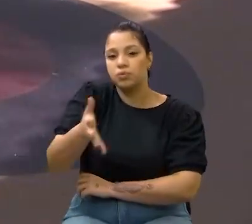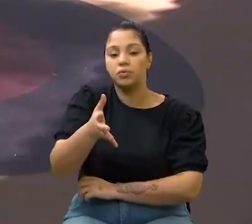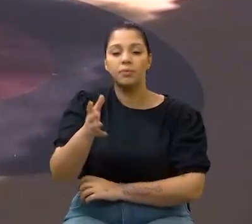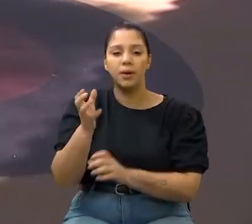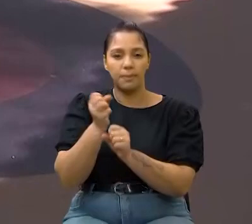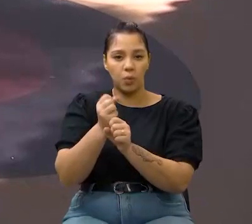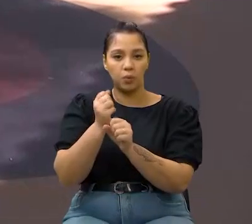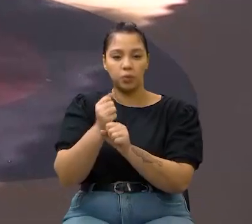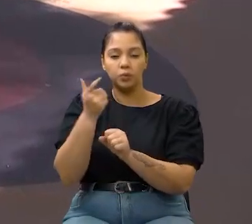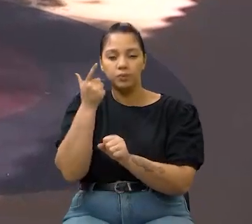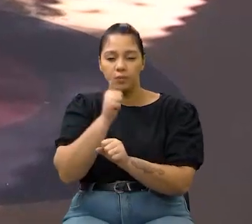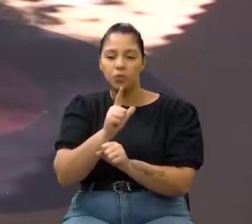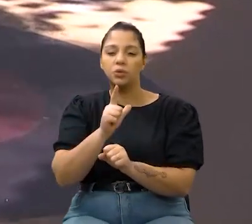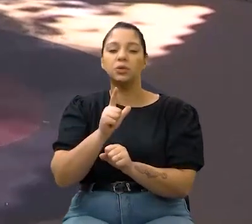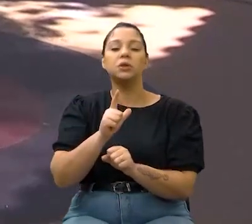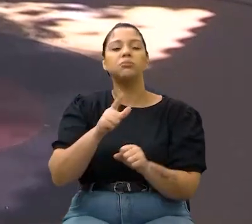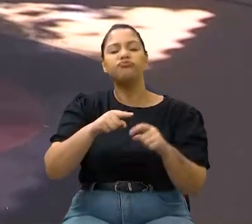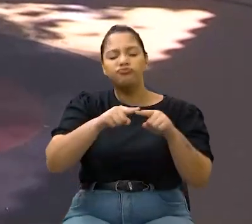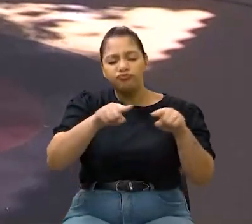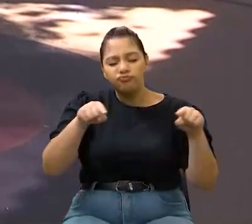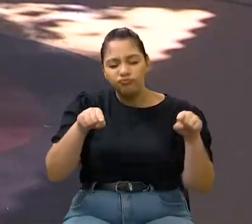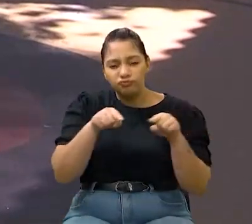muito próximo da balim,